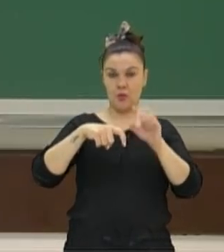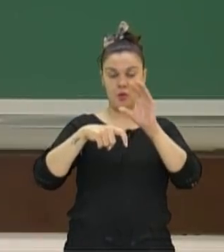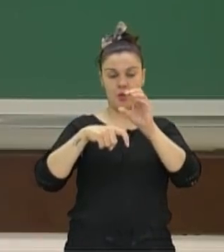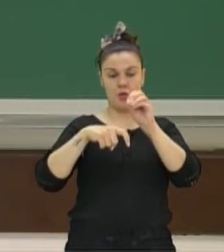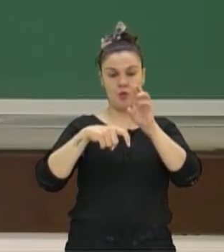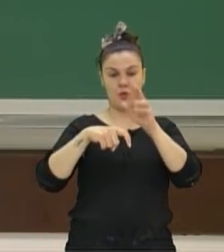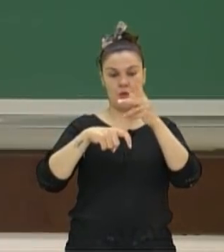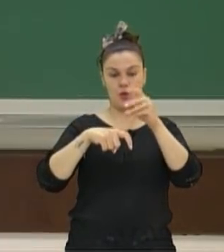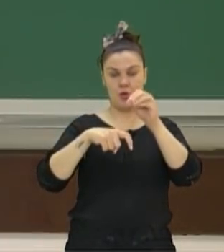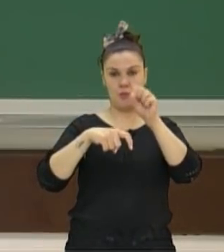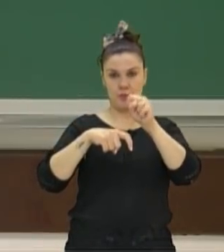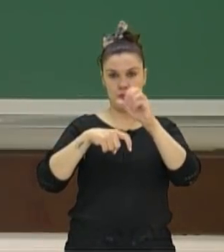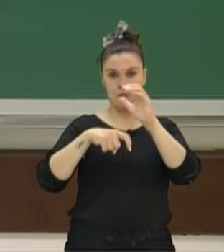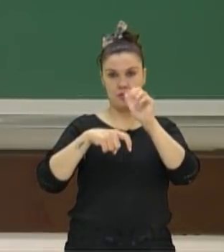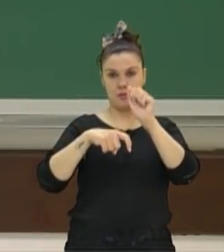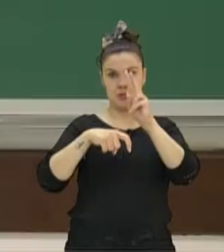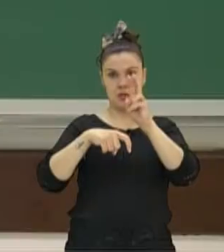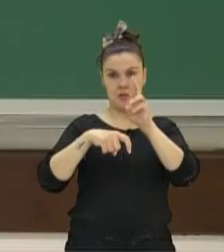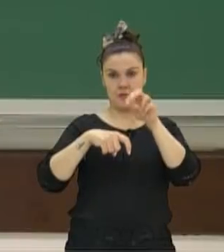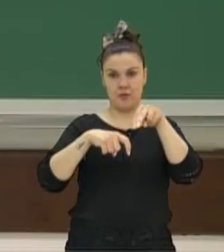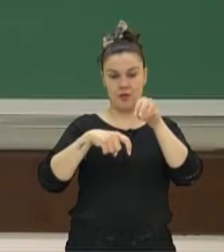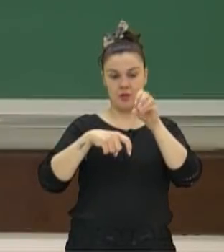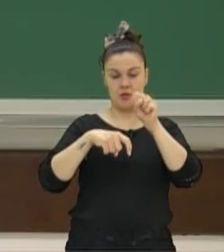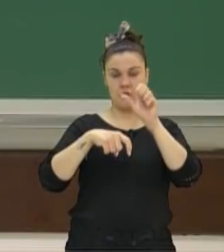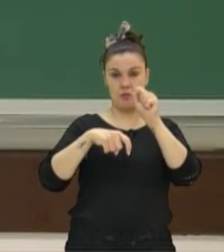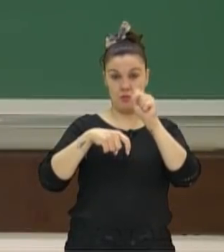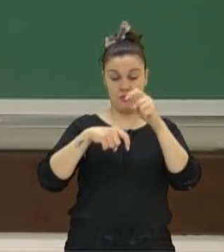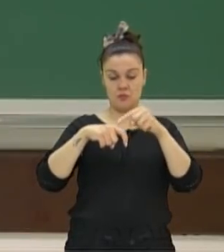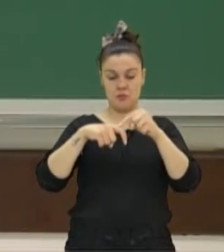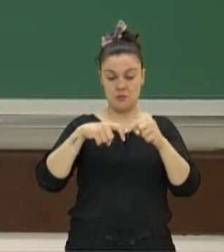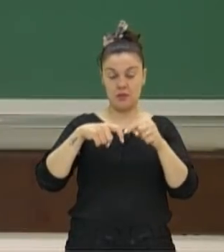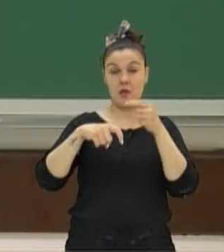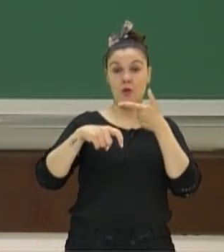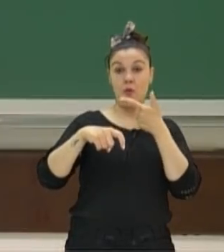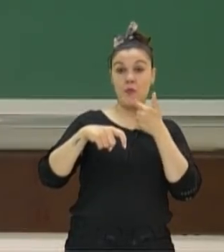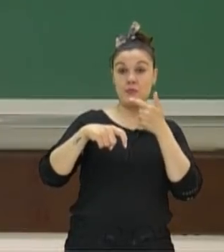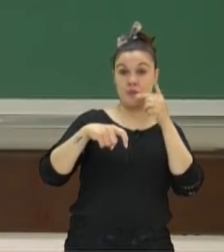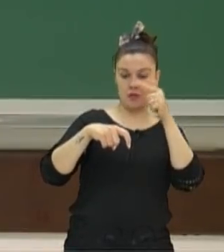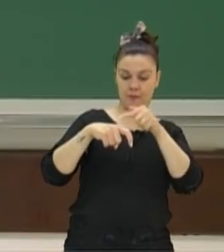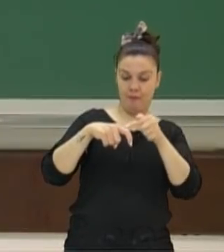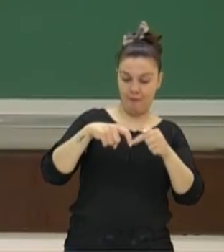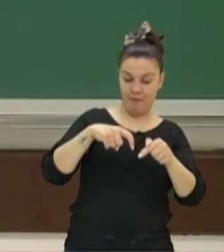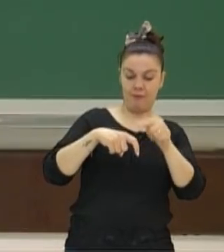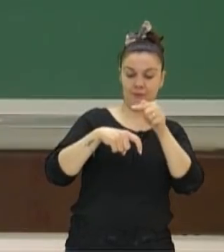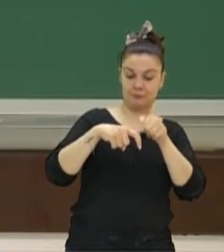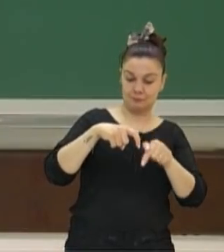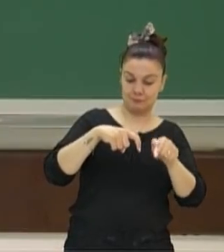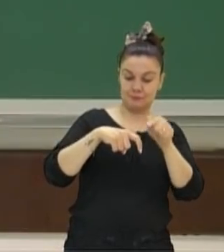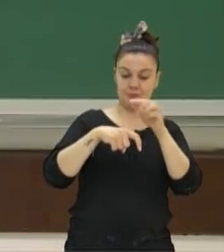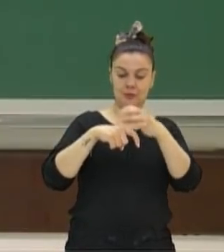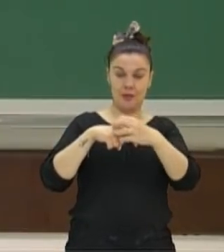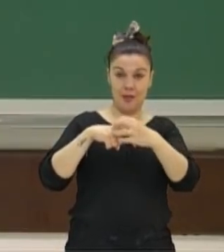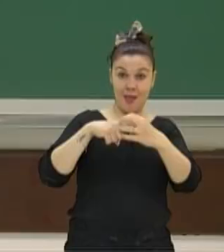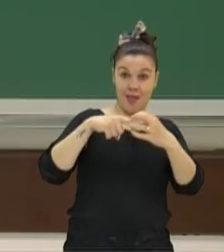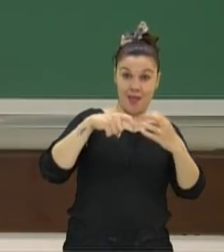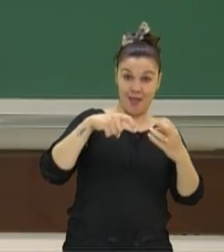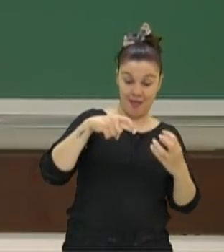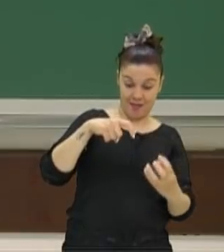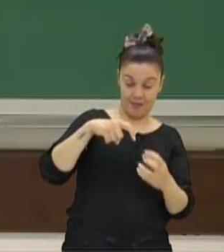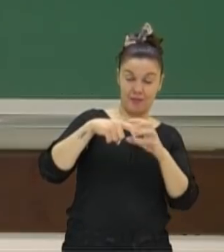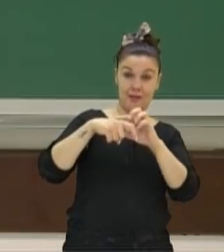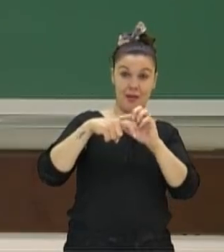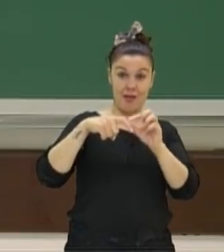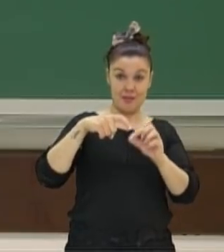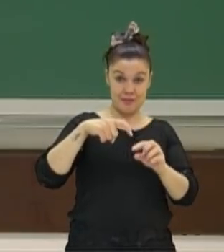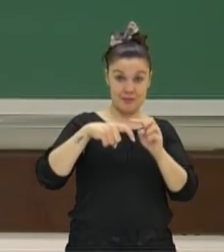corpos cavernosos, à medida que o sangue entra e preenche esse interior, né, desses